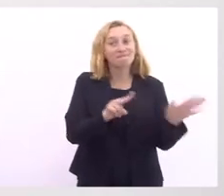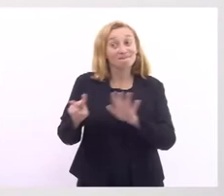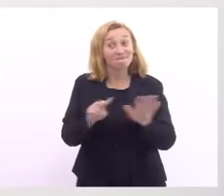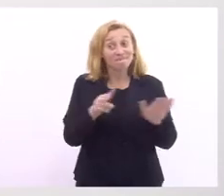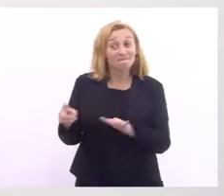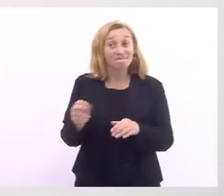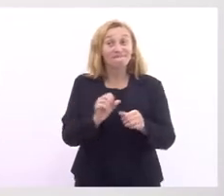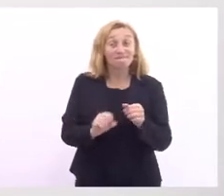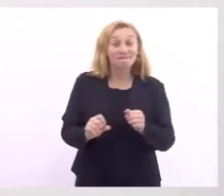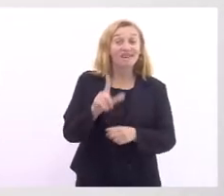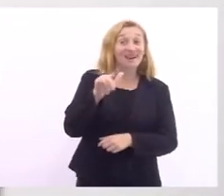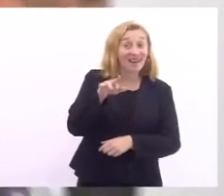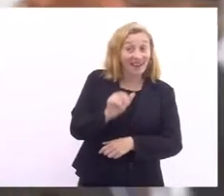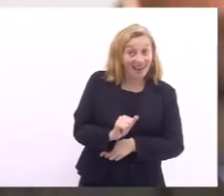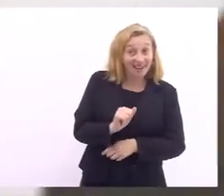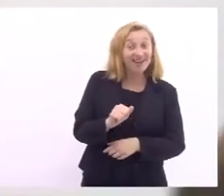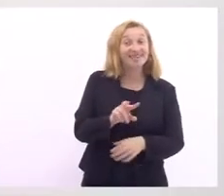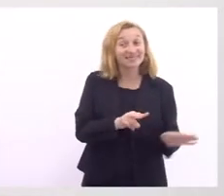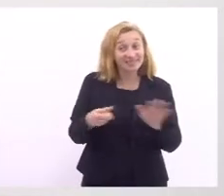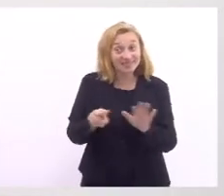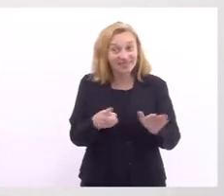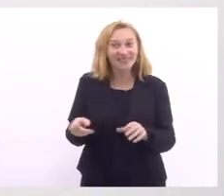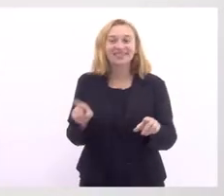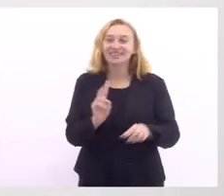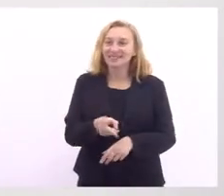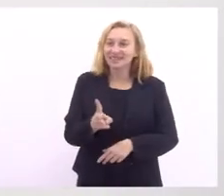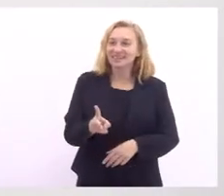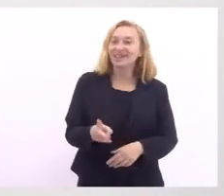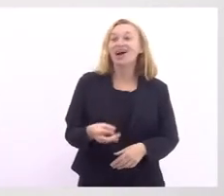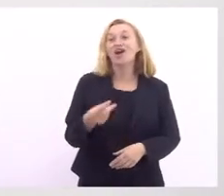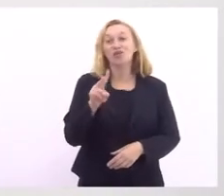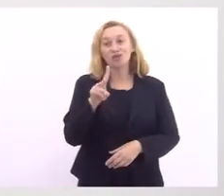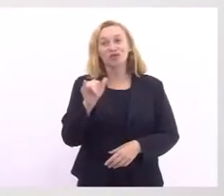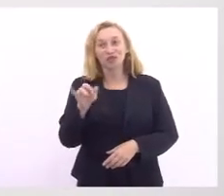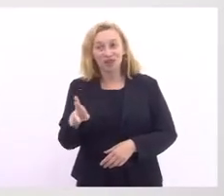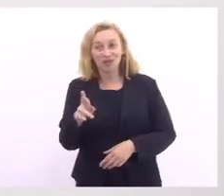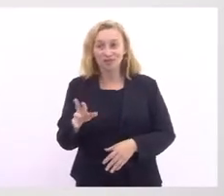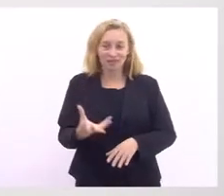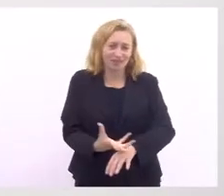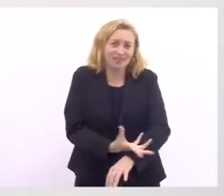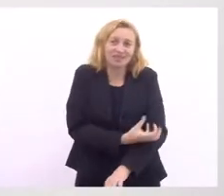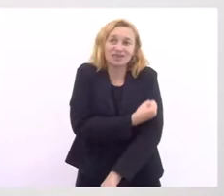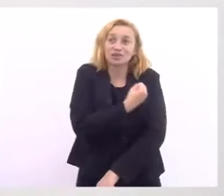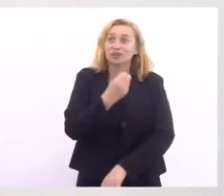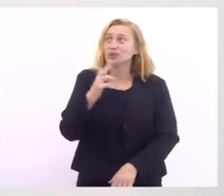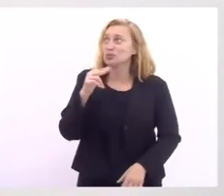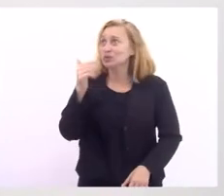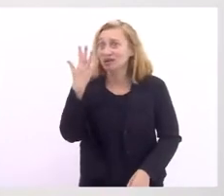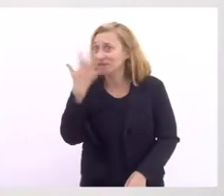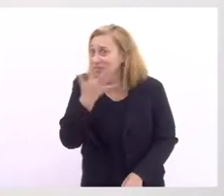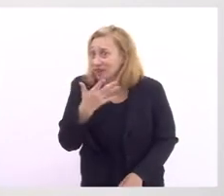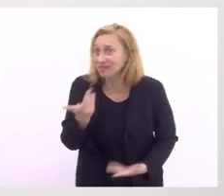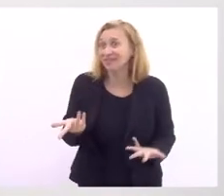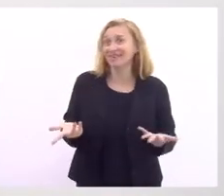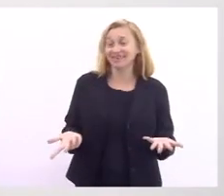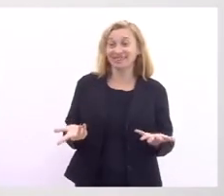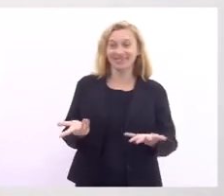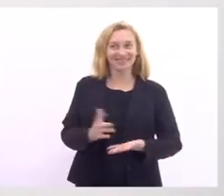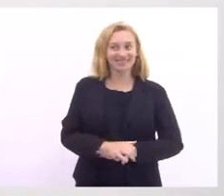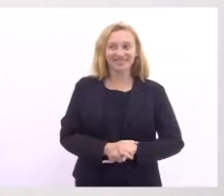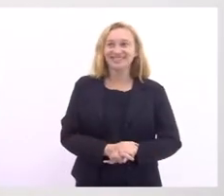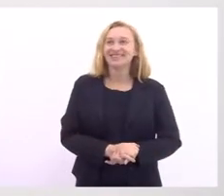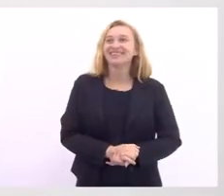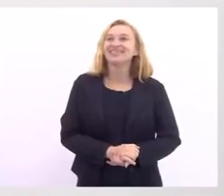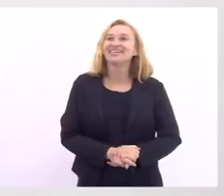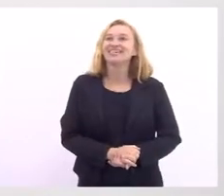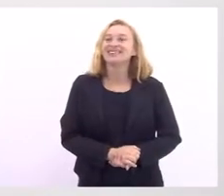a Lari toda semana a gente Alvito que já tá emocionado como a gente nunca viu né Vitor é